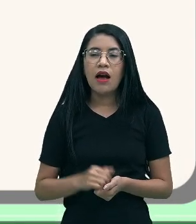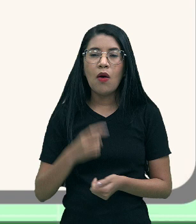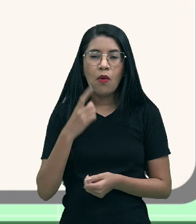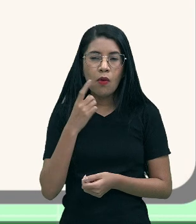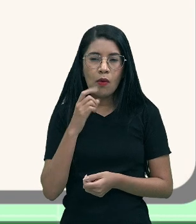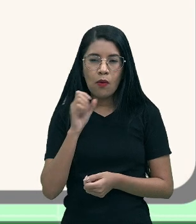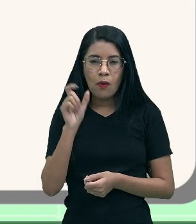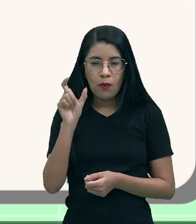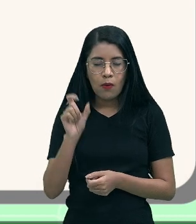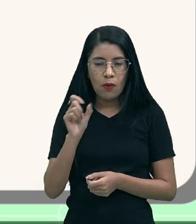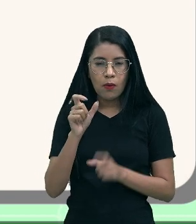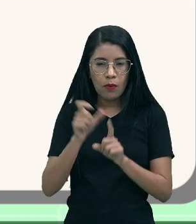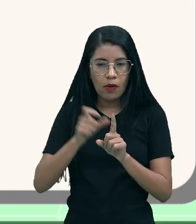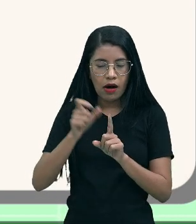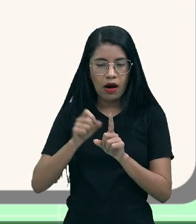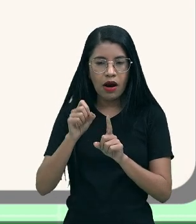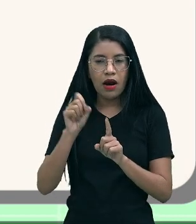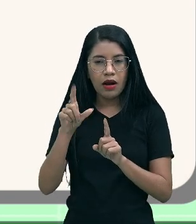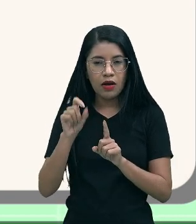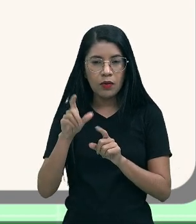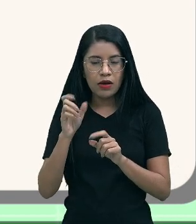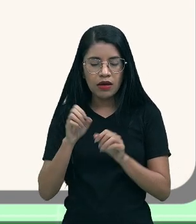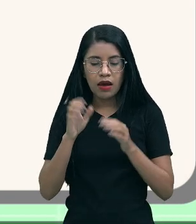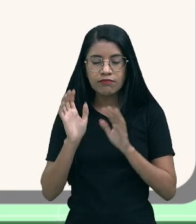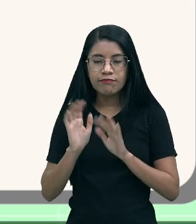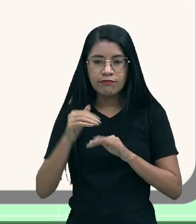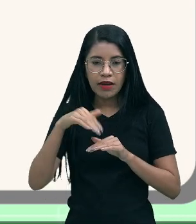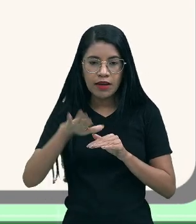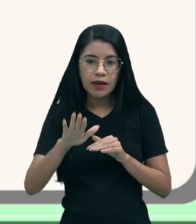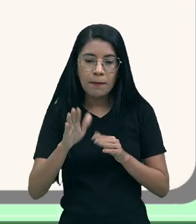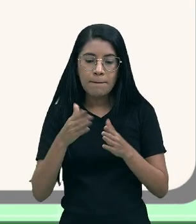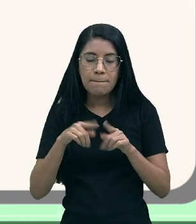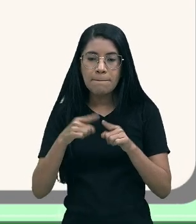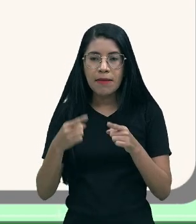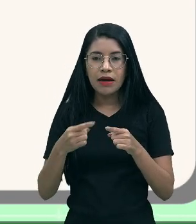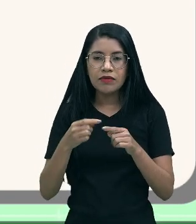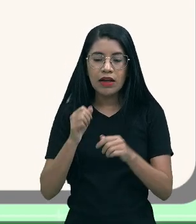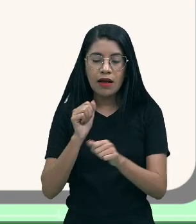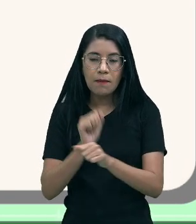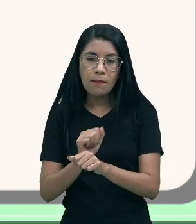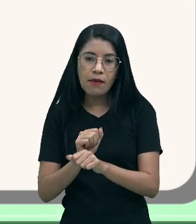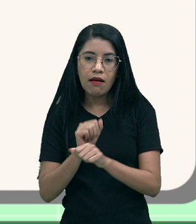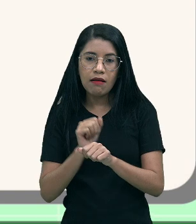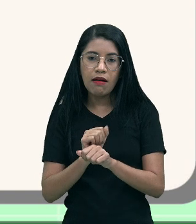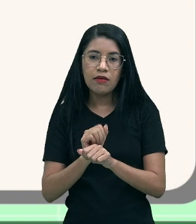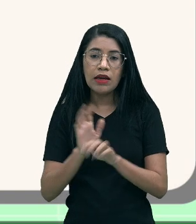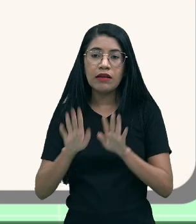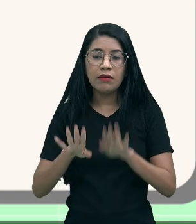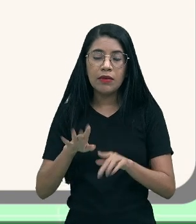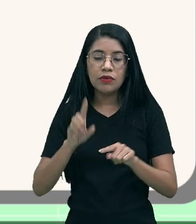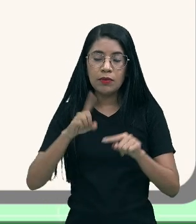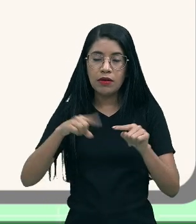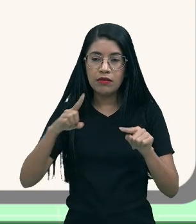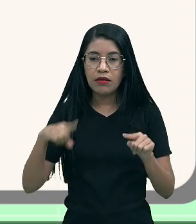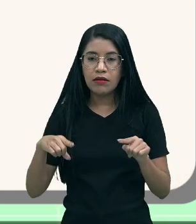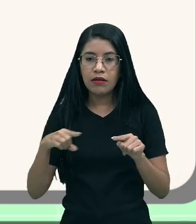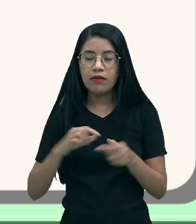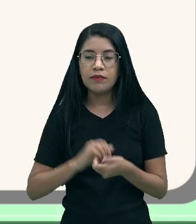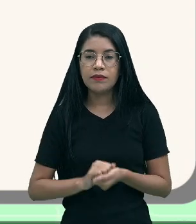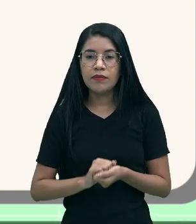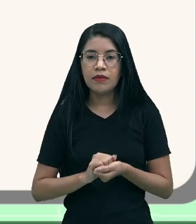mas a tensão empurra. Quanto maior a tensão, maior a intensidade de corrente, né? Porque a tensão vai empurrar com